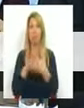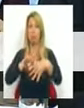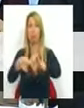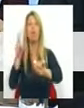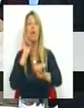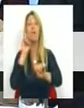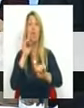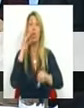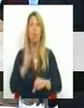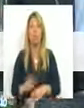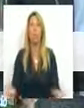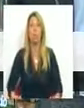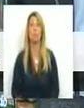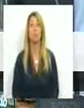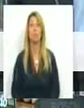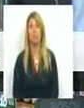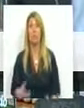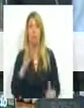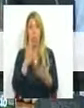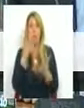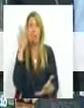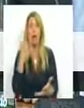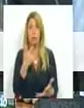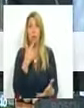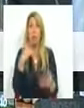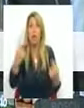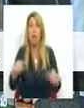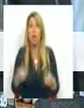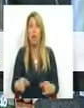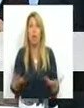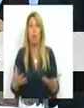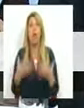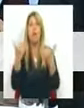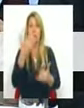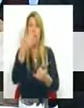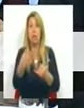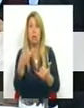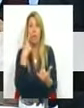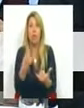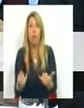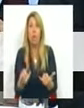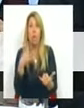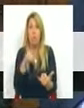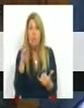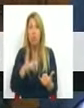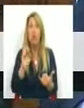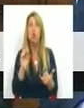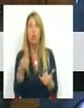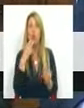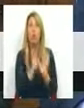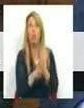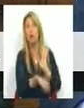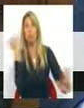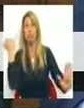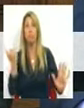impacto substancial, estimamos que tenha tido um impacto substancial, quer dizer, ele ficou patente na semana seguinte, com a saída de cerca de 1 milhão de euros em depósitos,